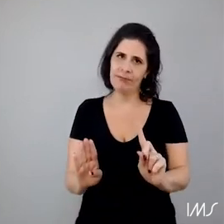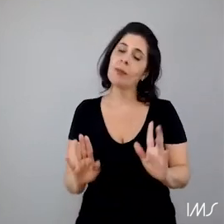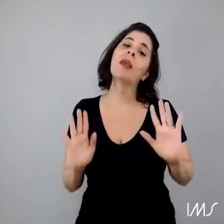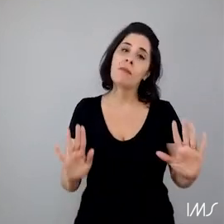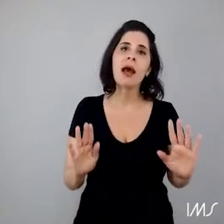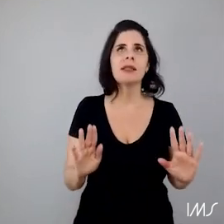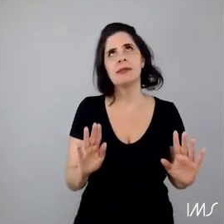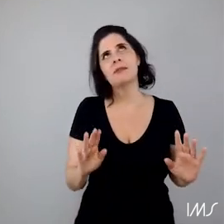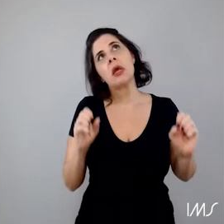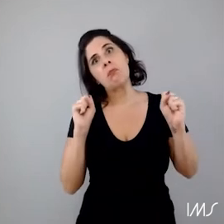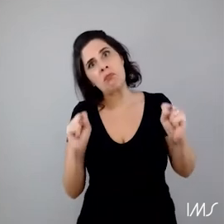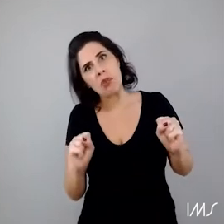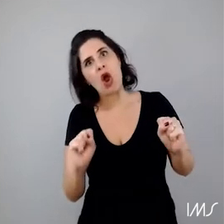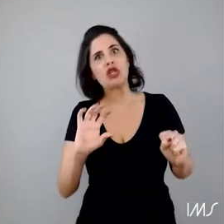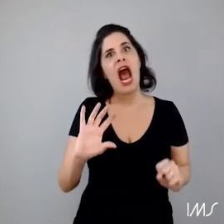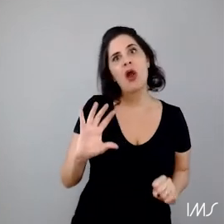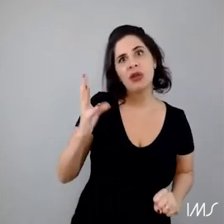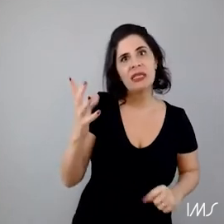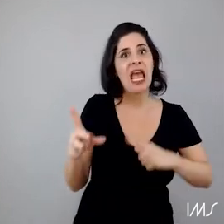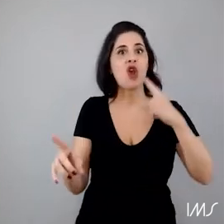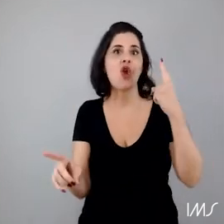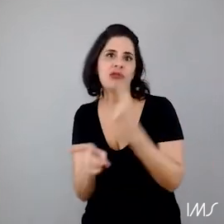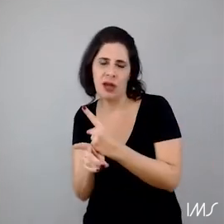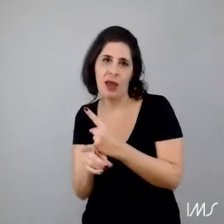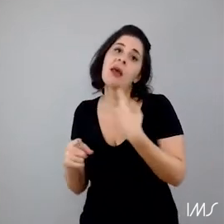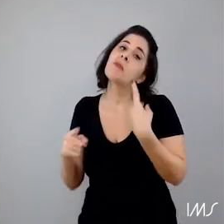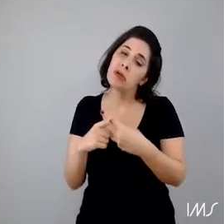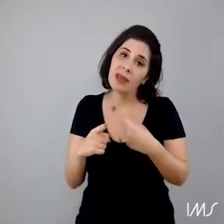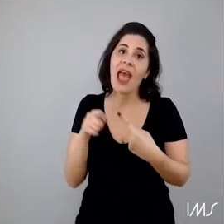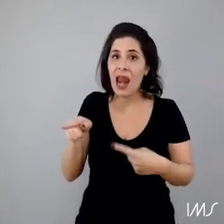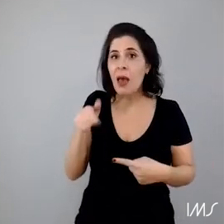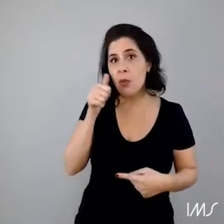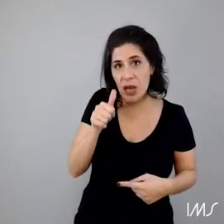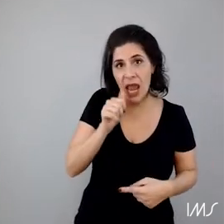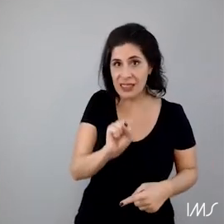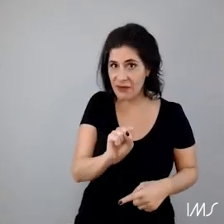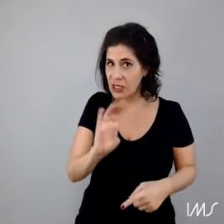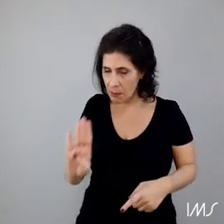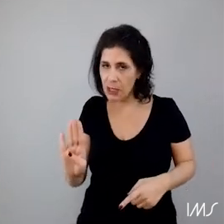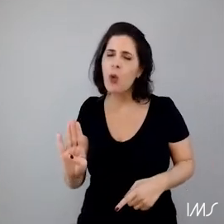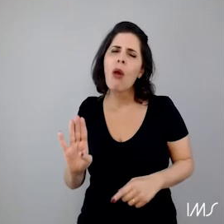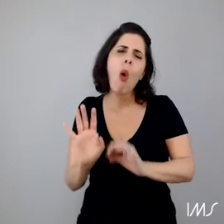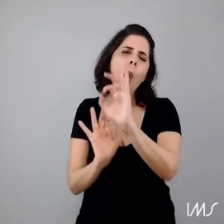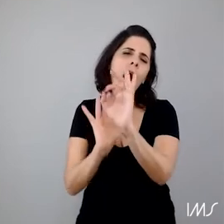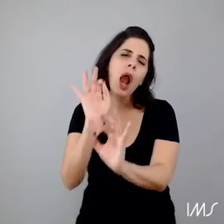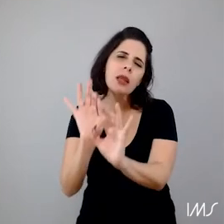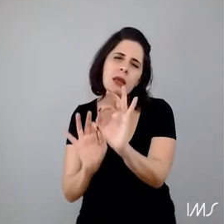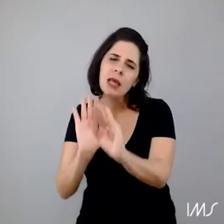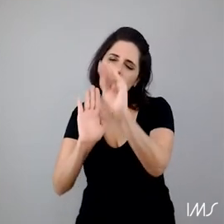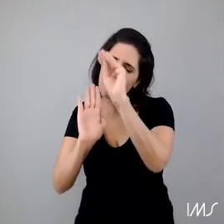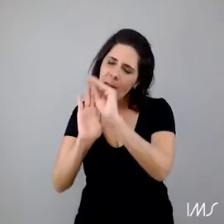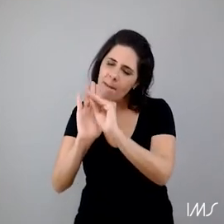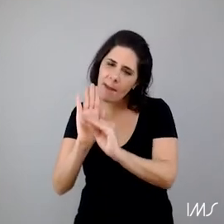organizada e ela de fato dificilmente deixaria, né? Não registraria, não guardaria